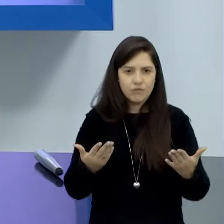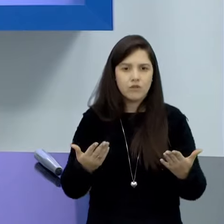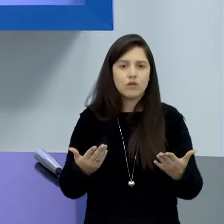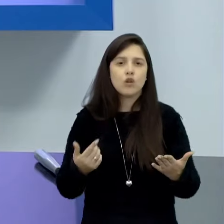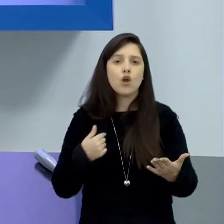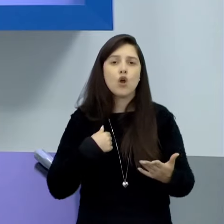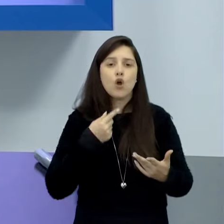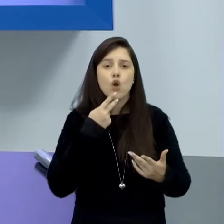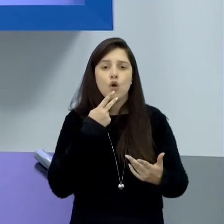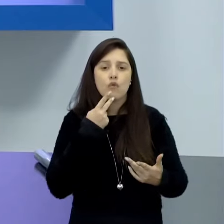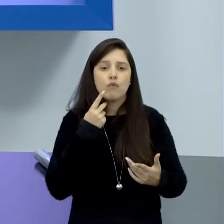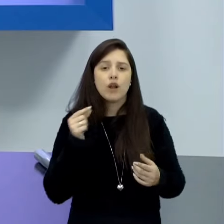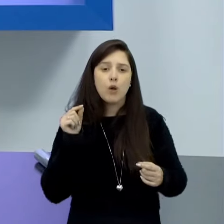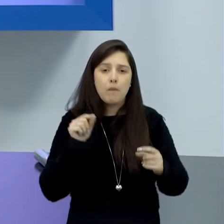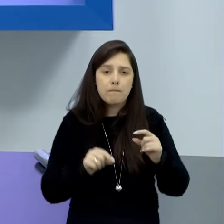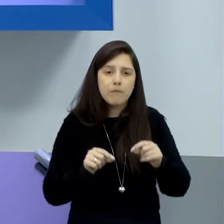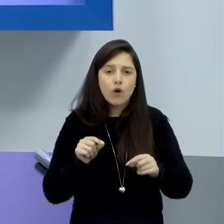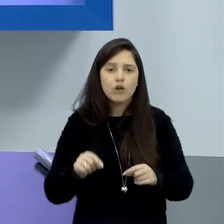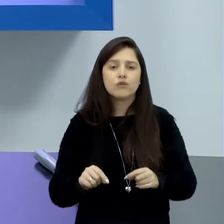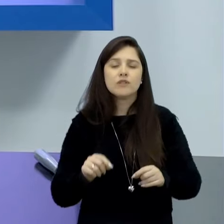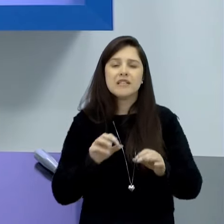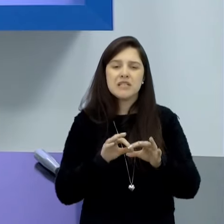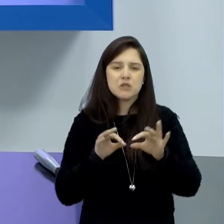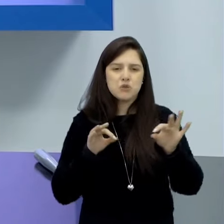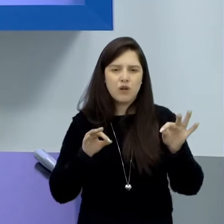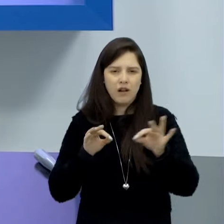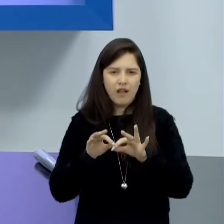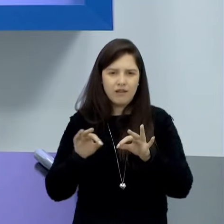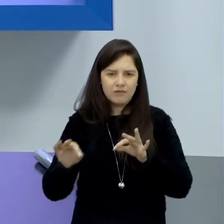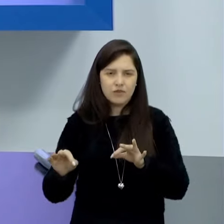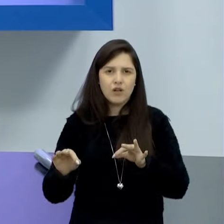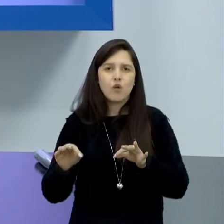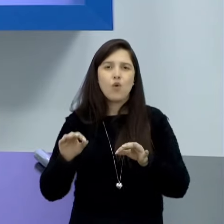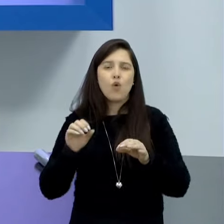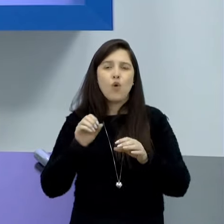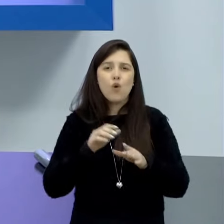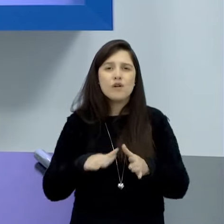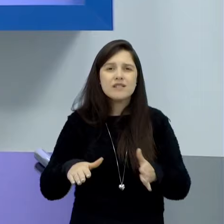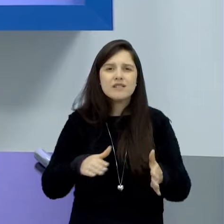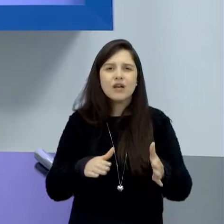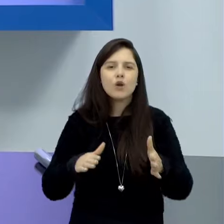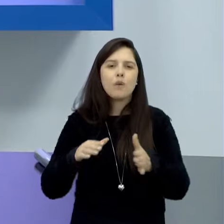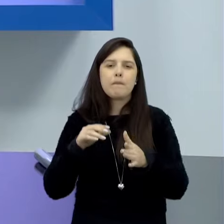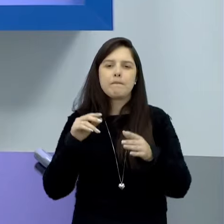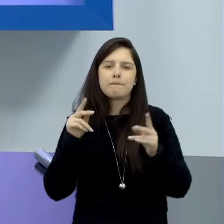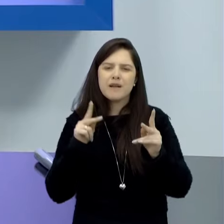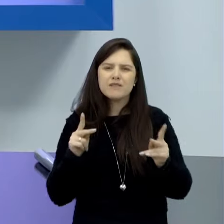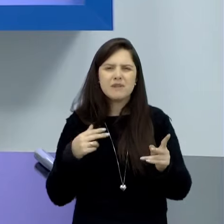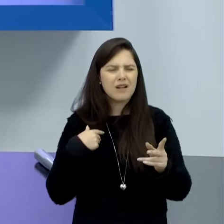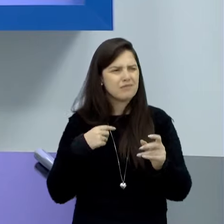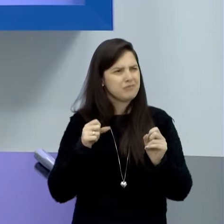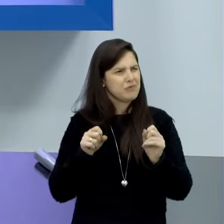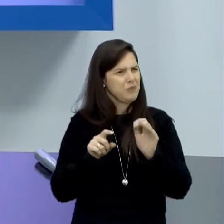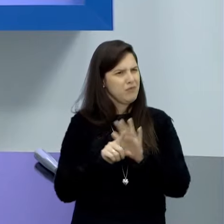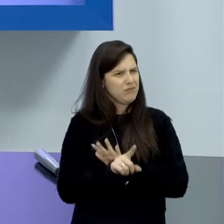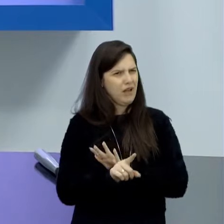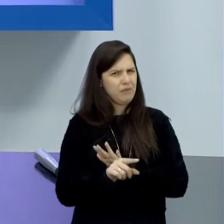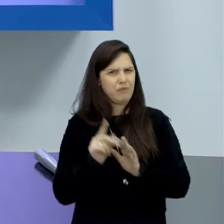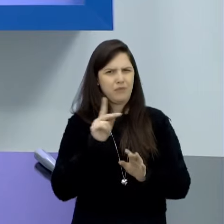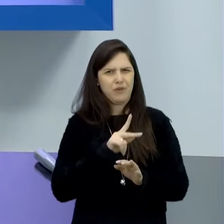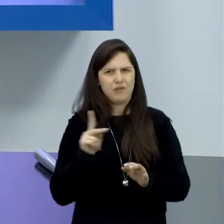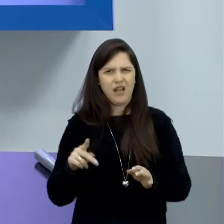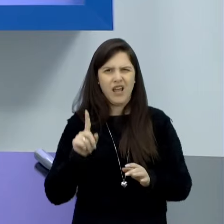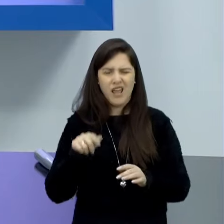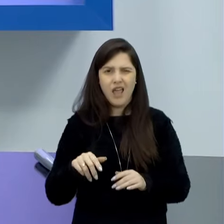estou falando de um ponto extremamente isolado no Oceano Pacífico, que vocês poderiam se perguntar, né, professor? Isso é